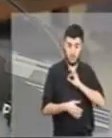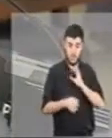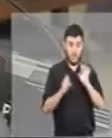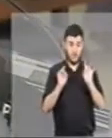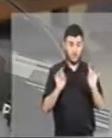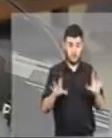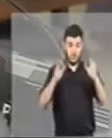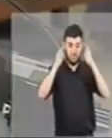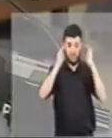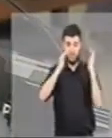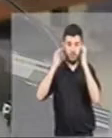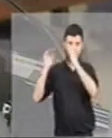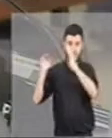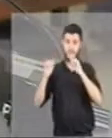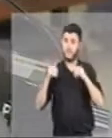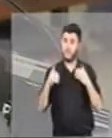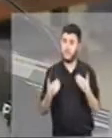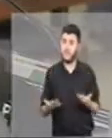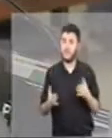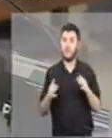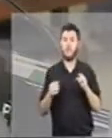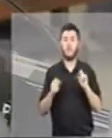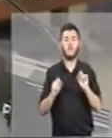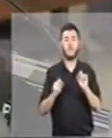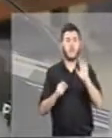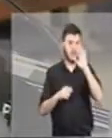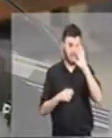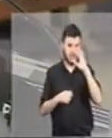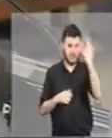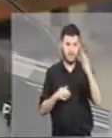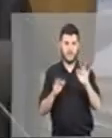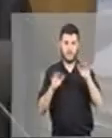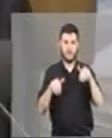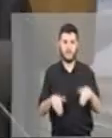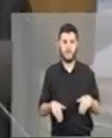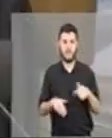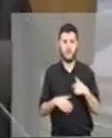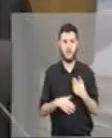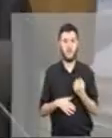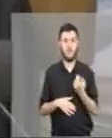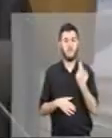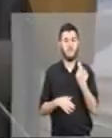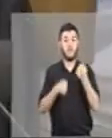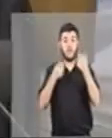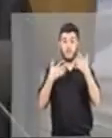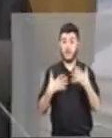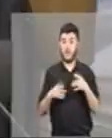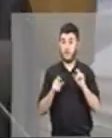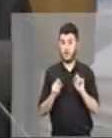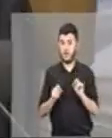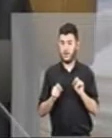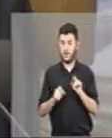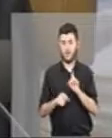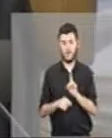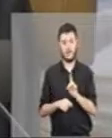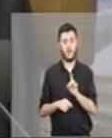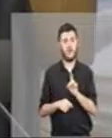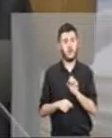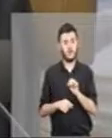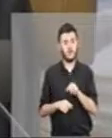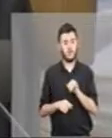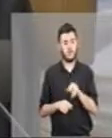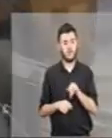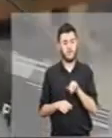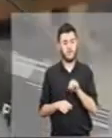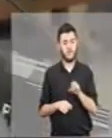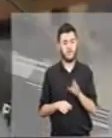decisão final, para usar a expressão que andou em moda, o domínio do fato, recaía sobre autoridade com foro